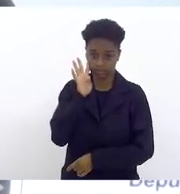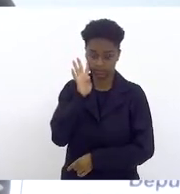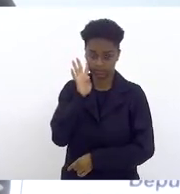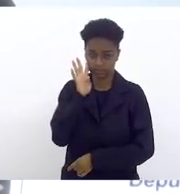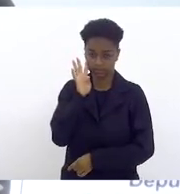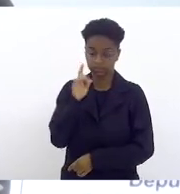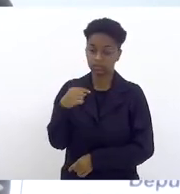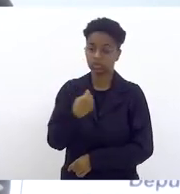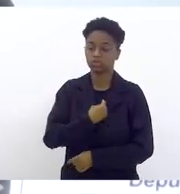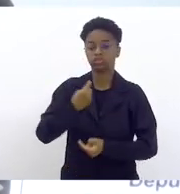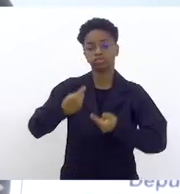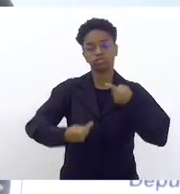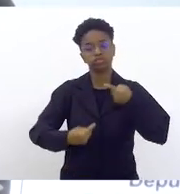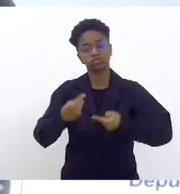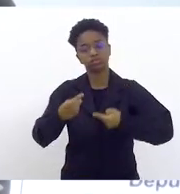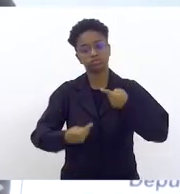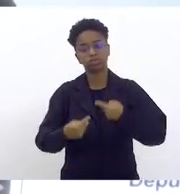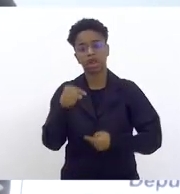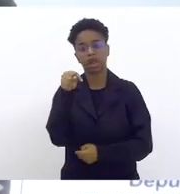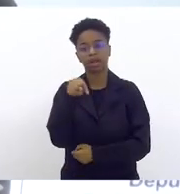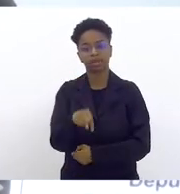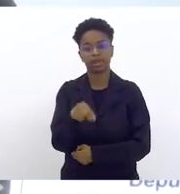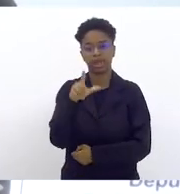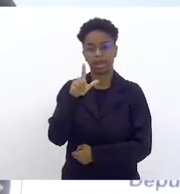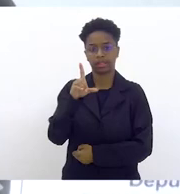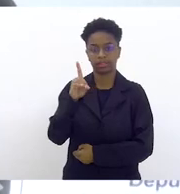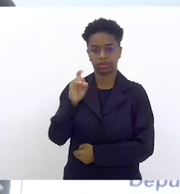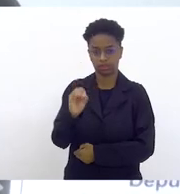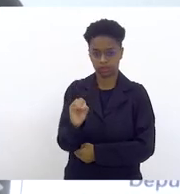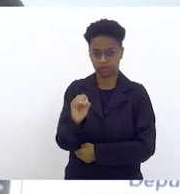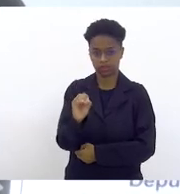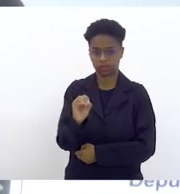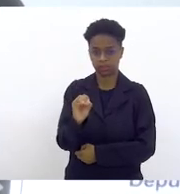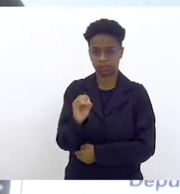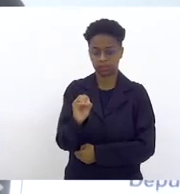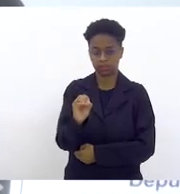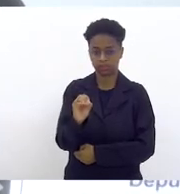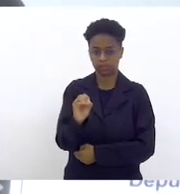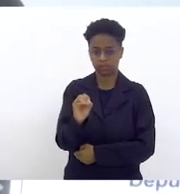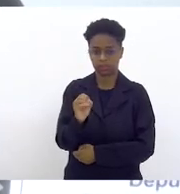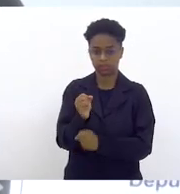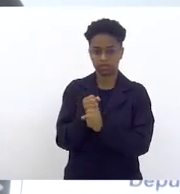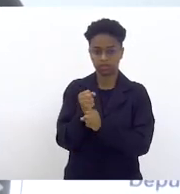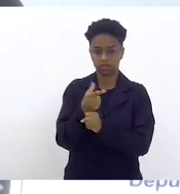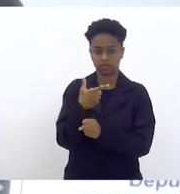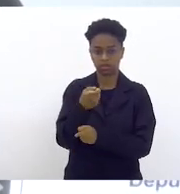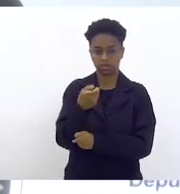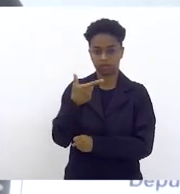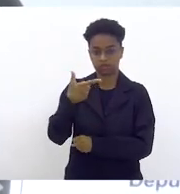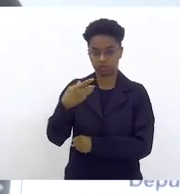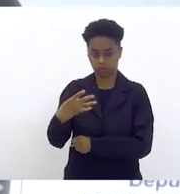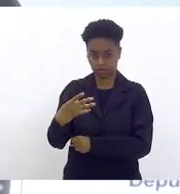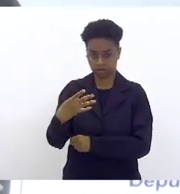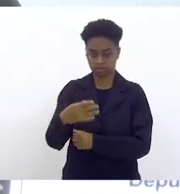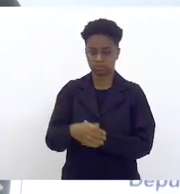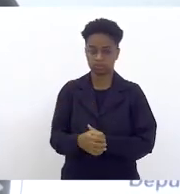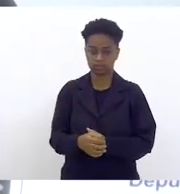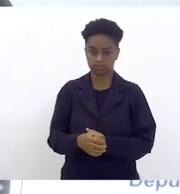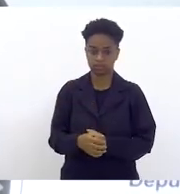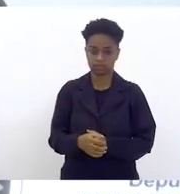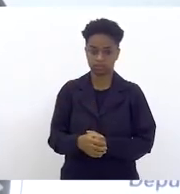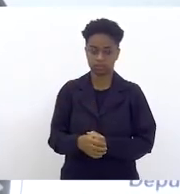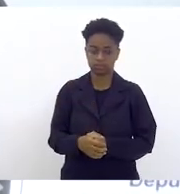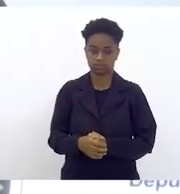nós discutimos aqui a LDO de 2024 lei de